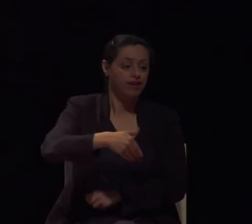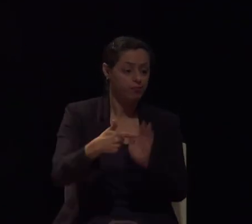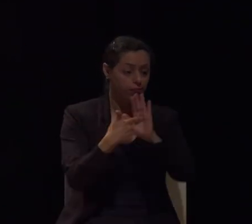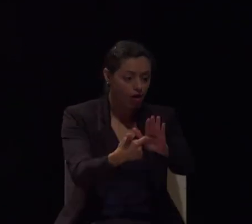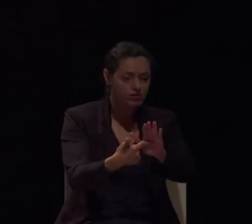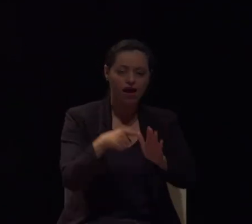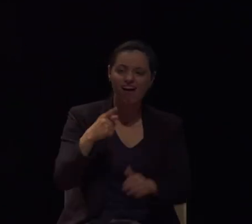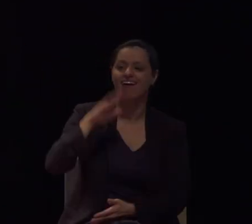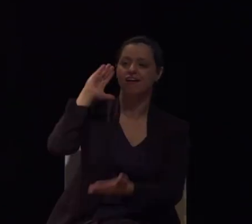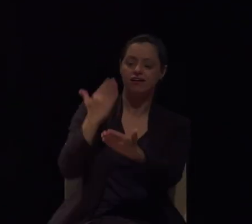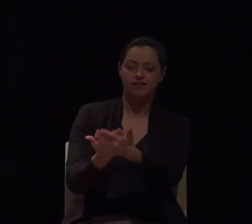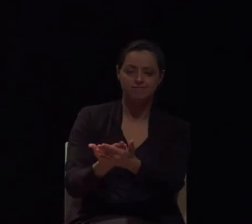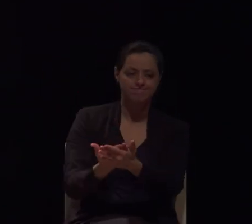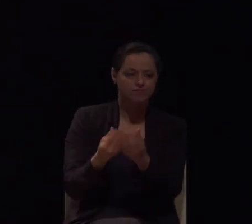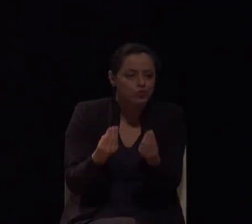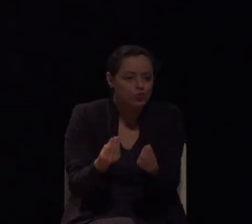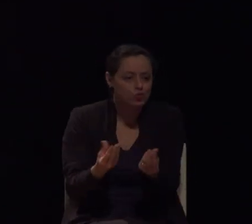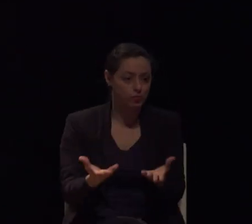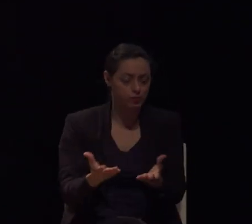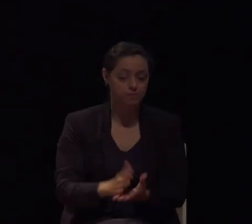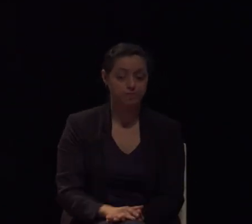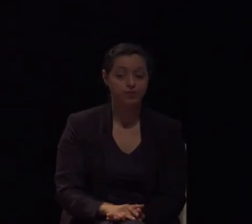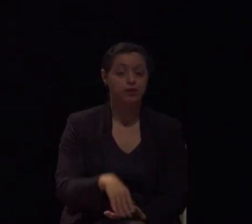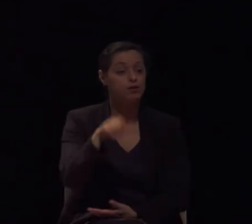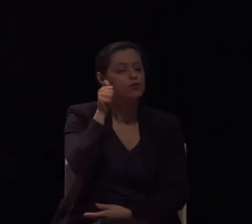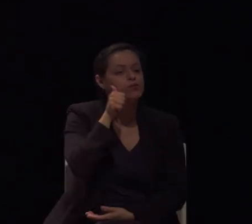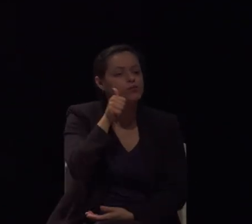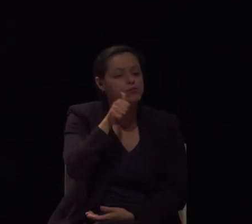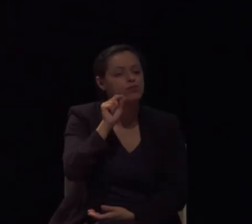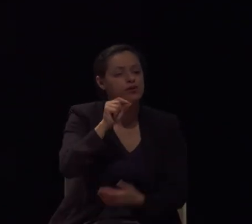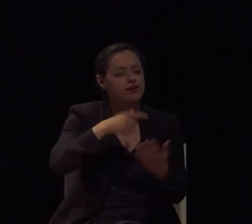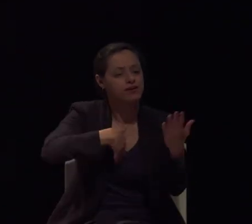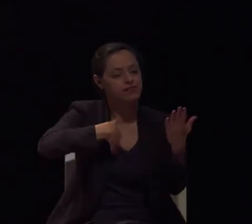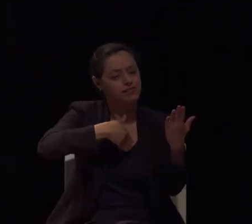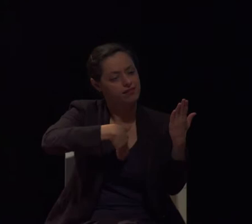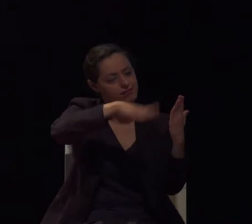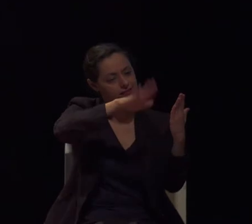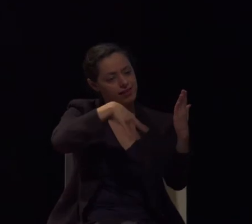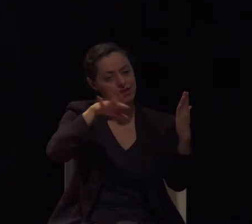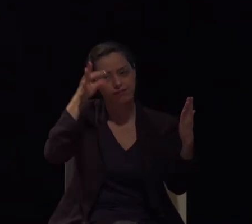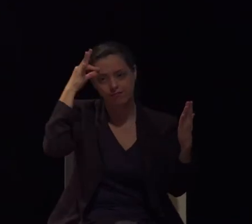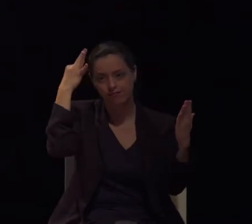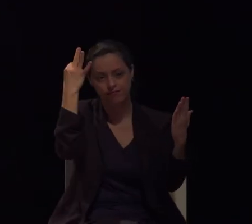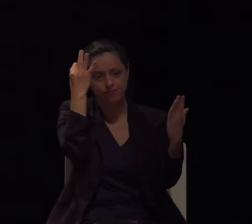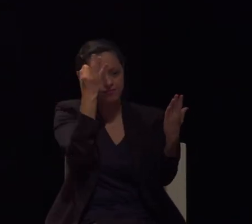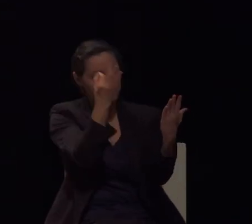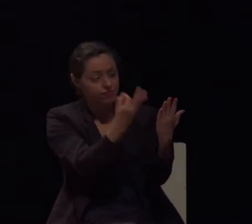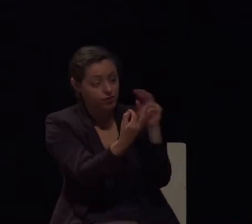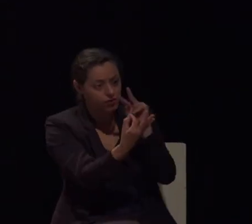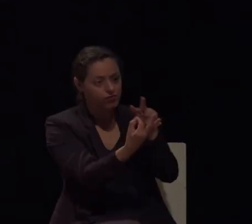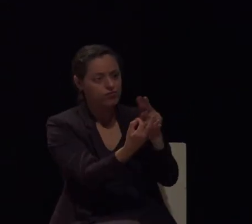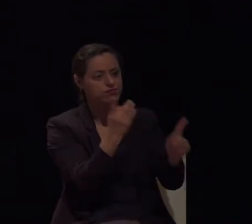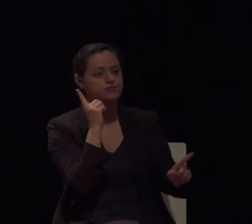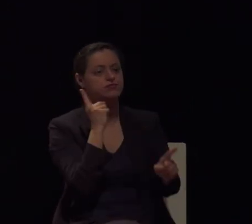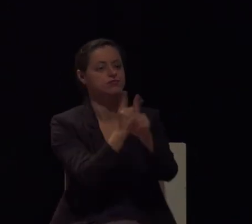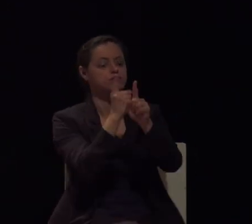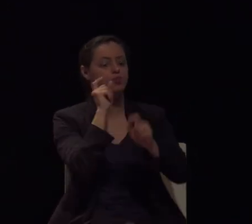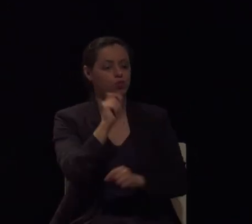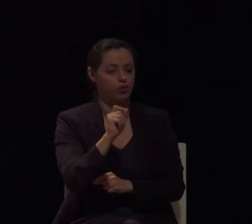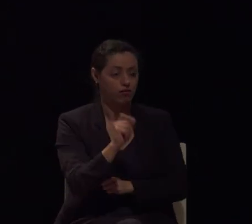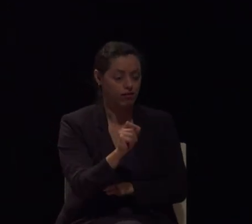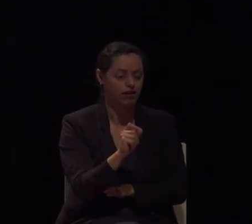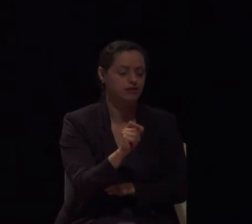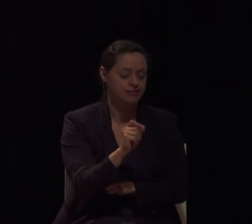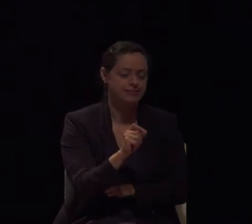fio de cabelo de maria serviu como também como o entendimento da época